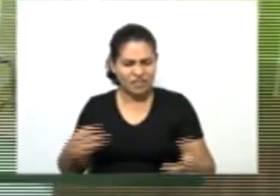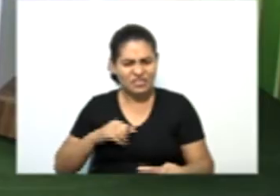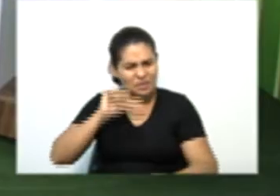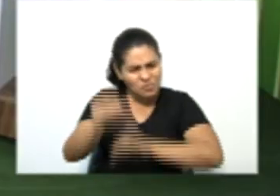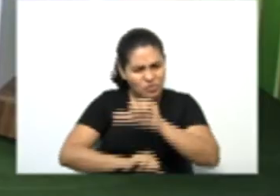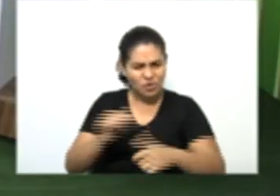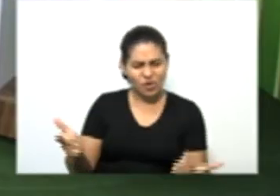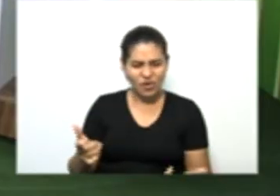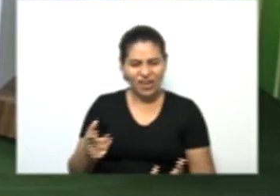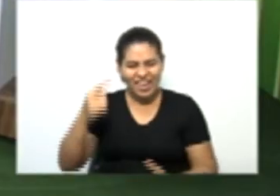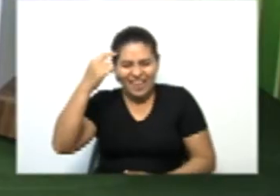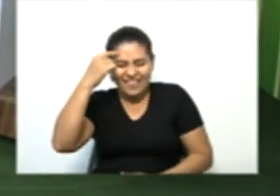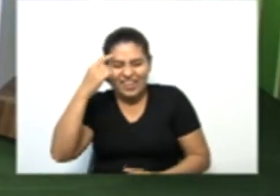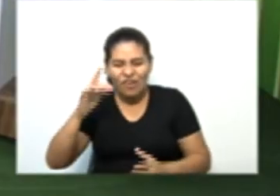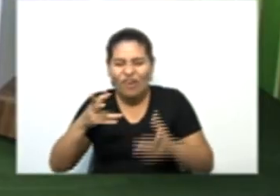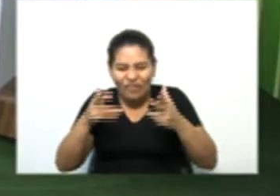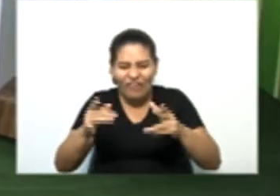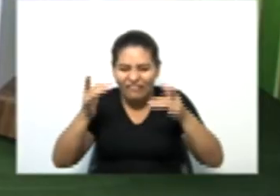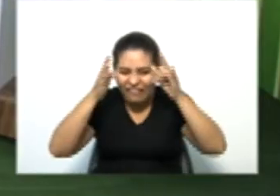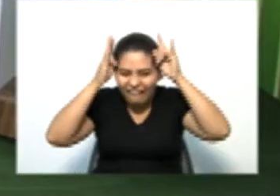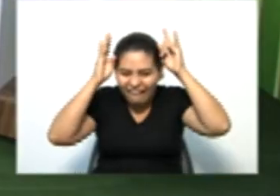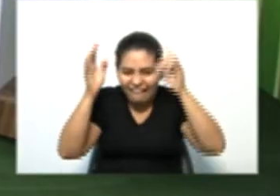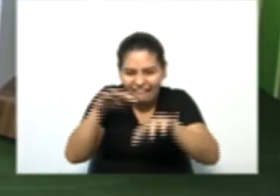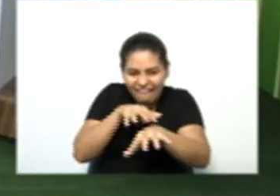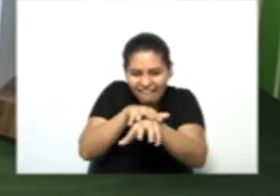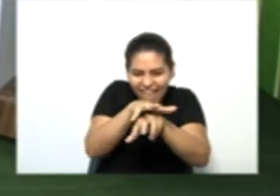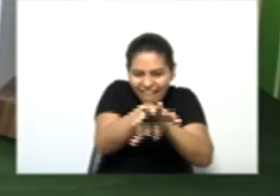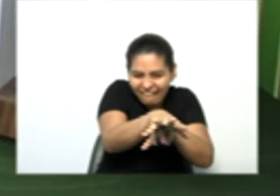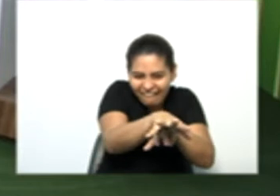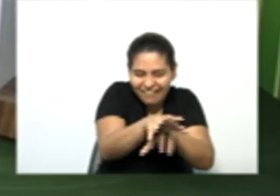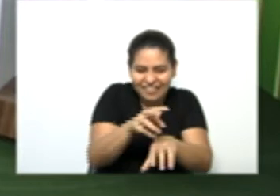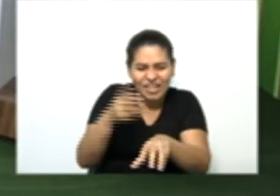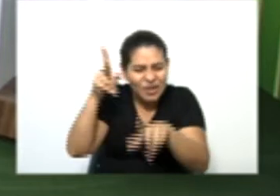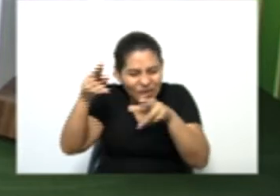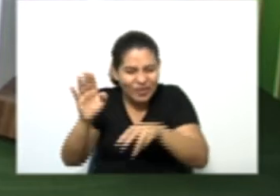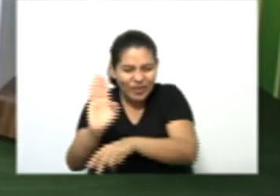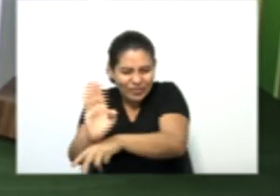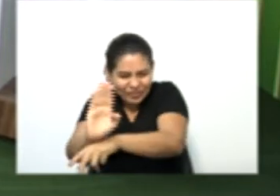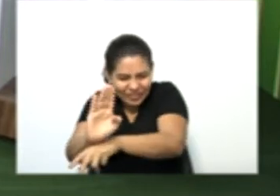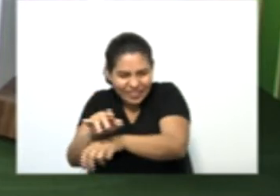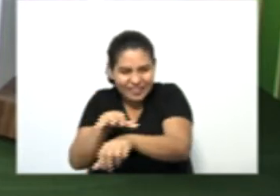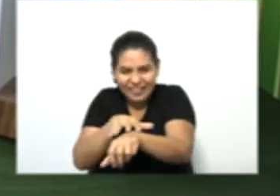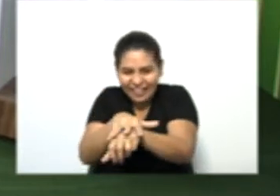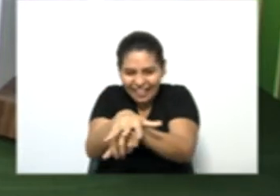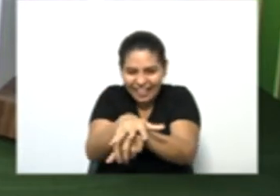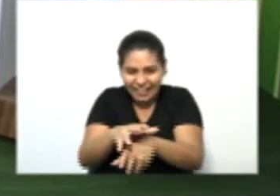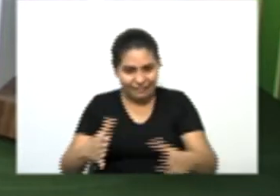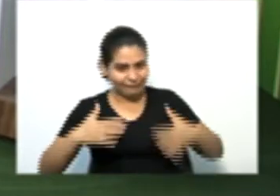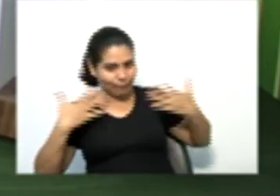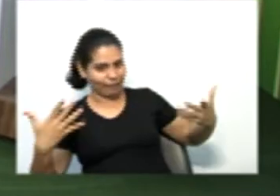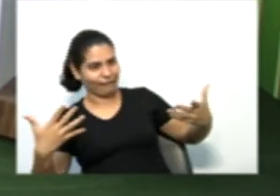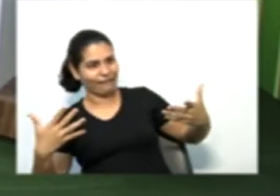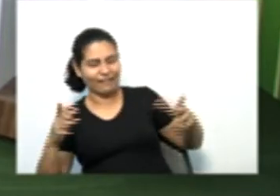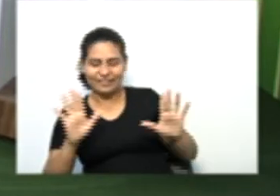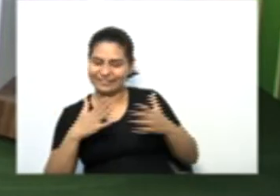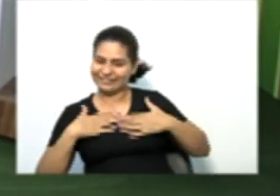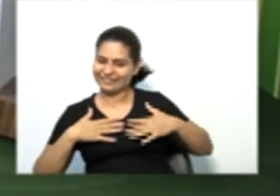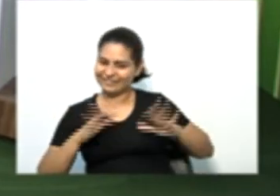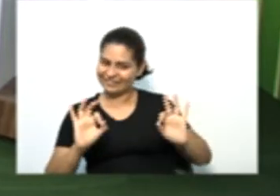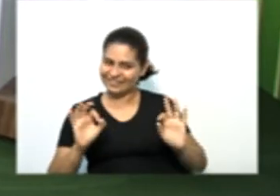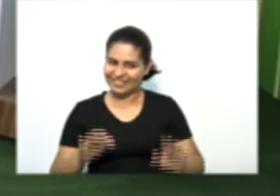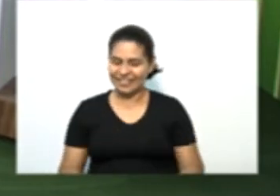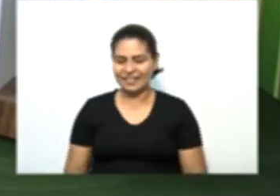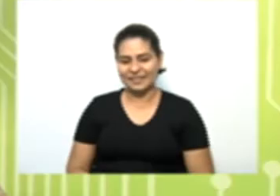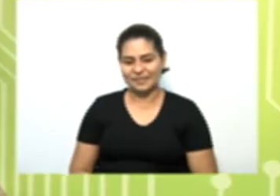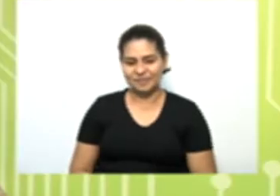de Vai fazer o quê? Wolverine, né? Wolverine. Ele, Eu tava falou, com a jaqueta. ele queria até pôr a faca aqui no dedo, mas falou, não, vai assustar os alunos. Mas não, ainda bem, ainda bem. Pois